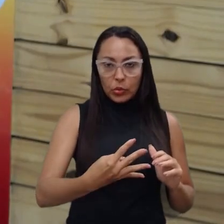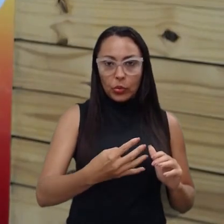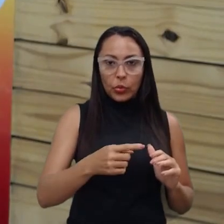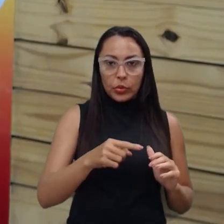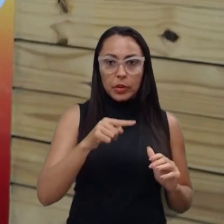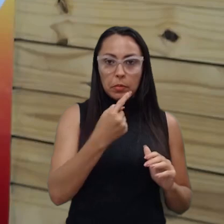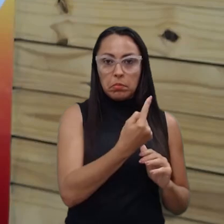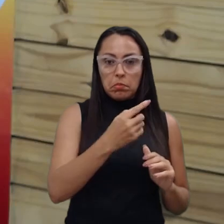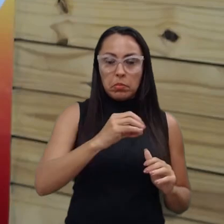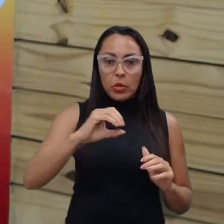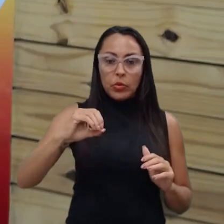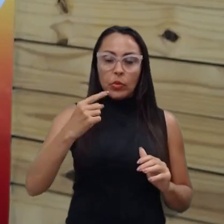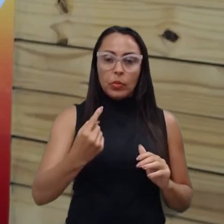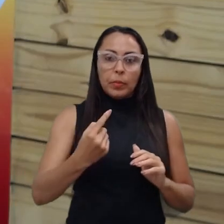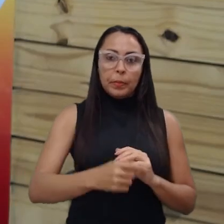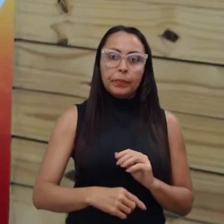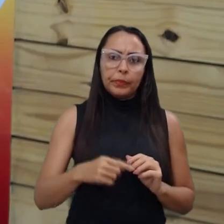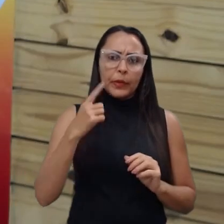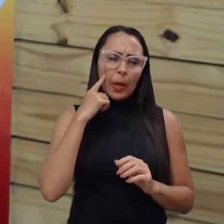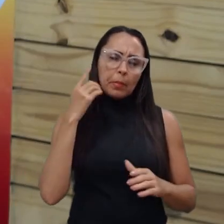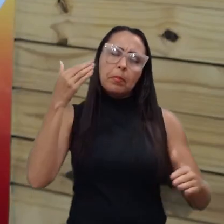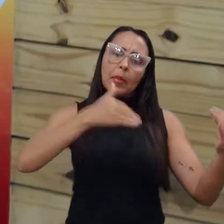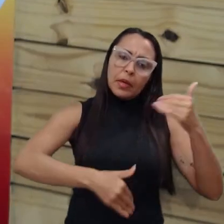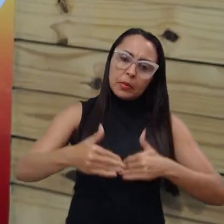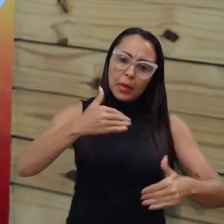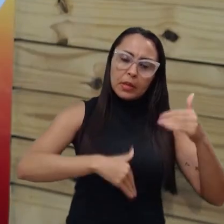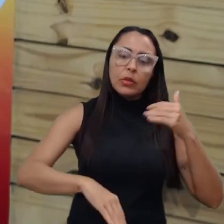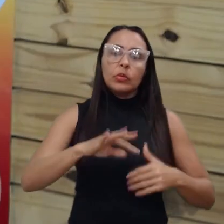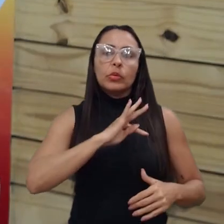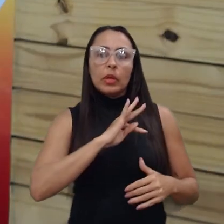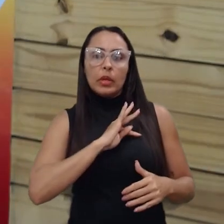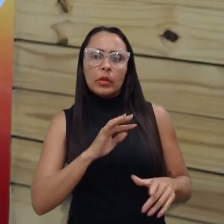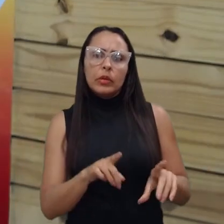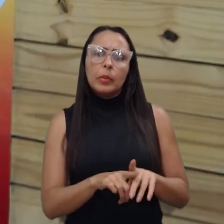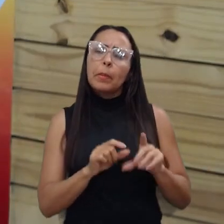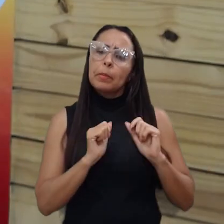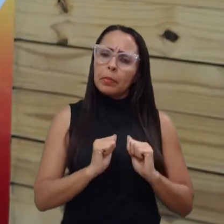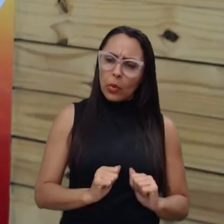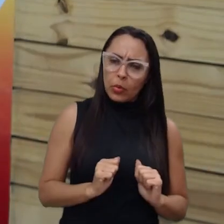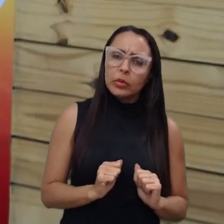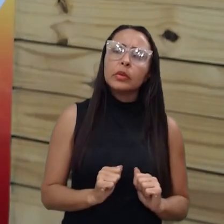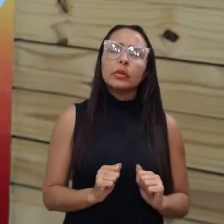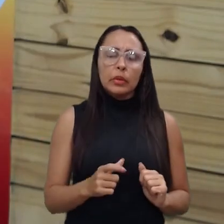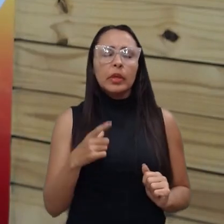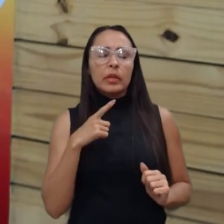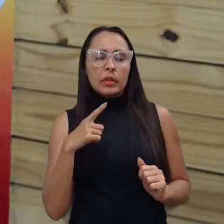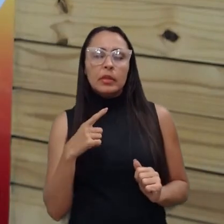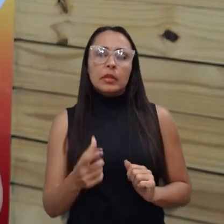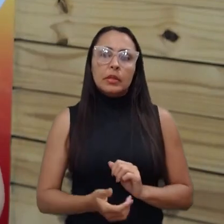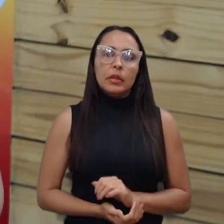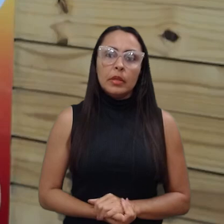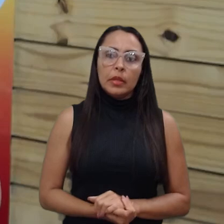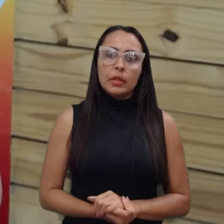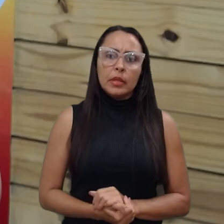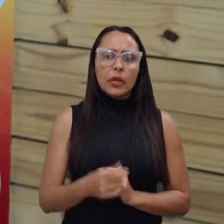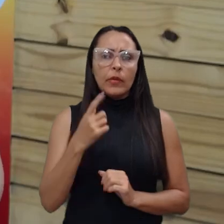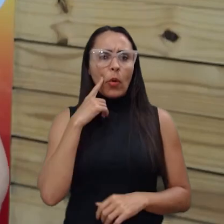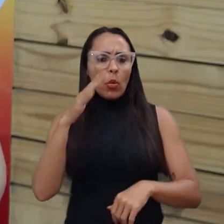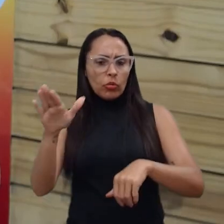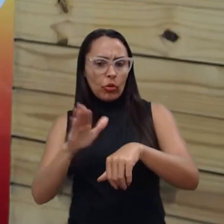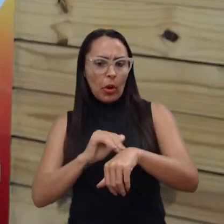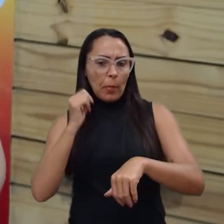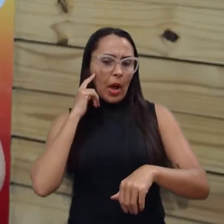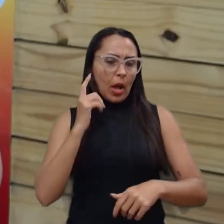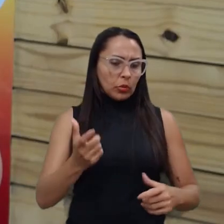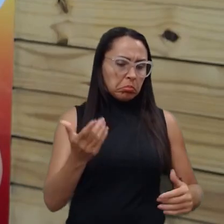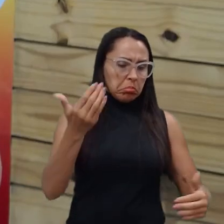do processo de auditoria, a participação do técnico pode ter. Se ele for chamado para participar